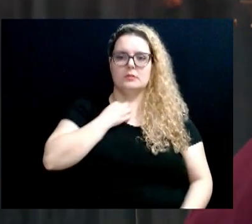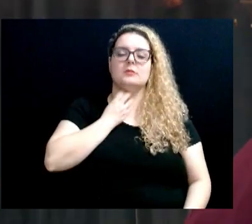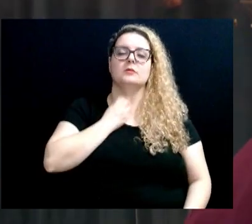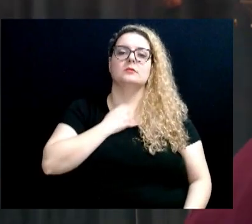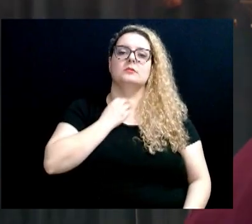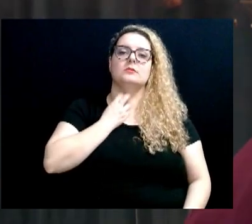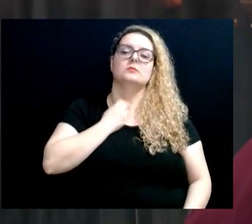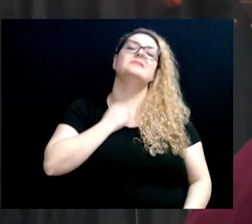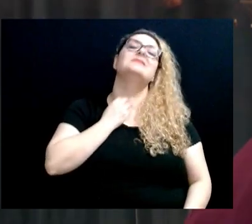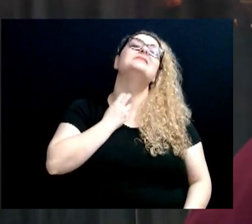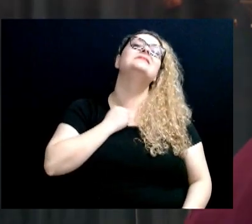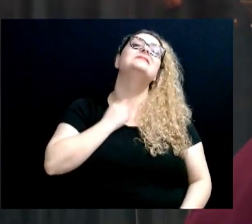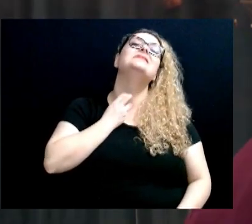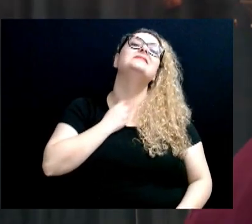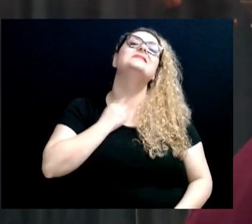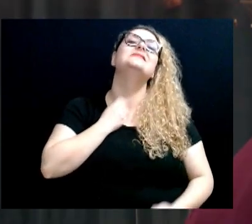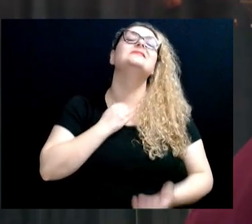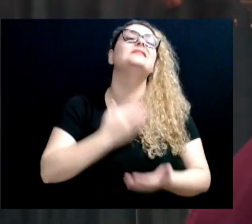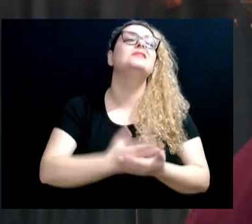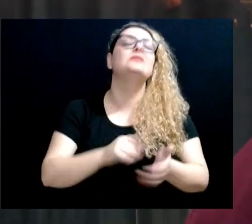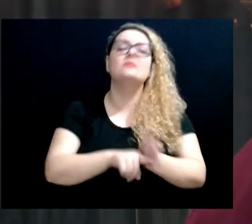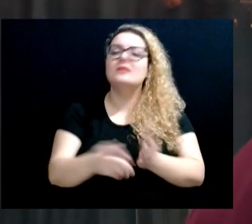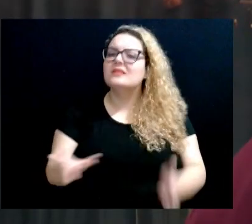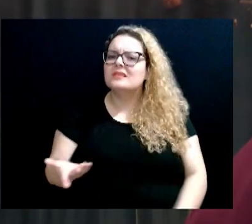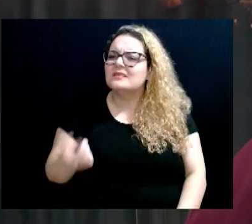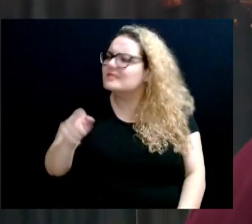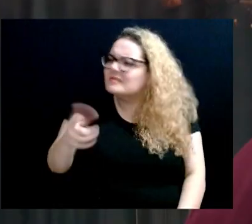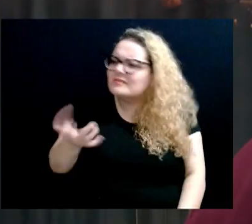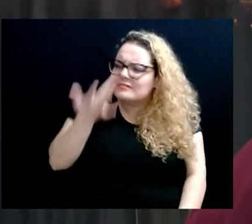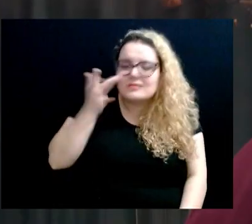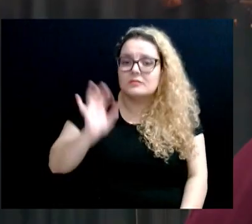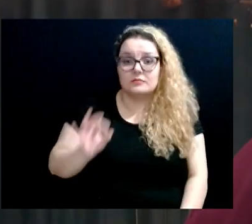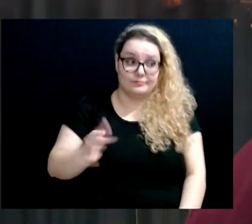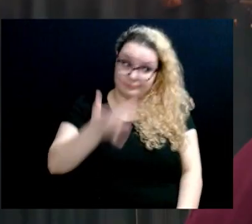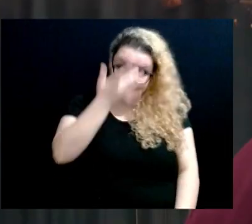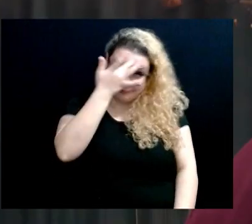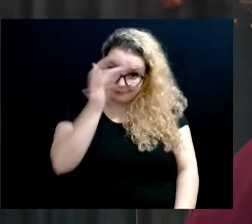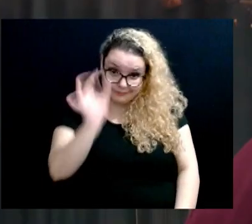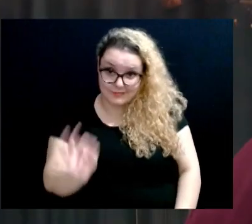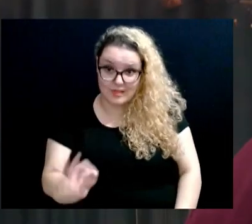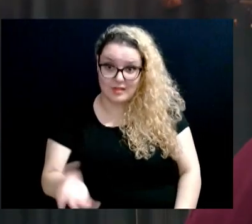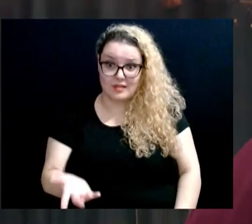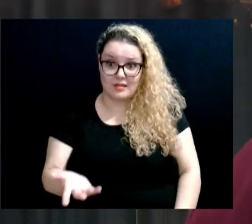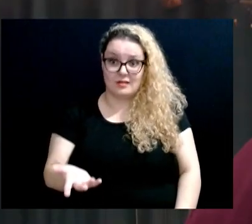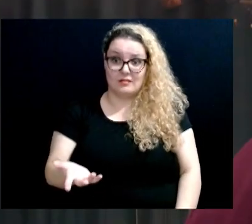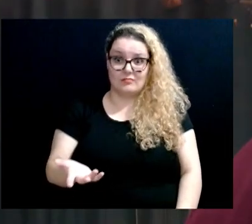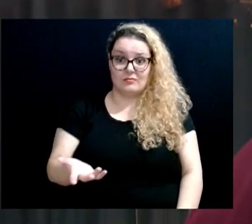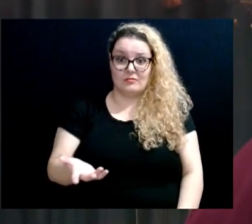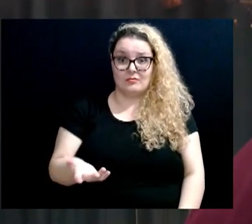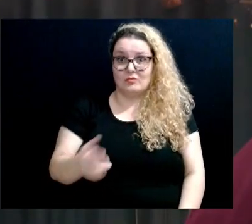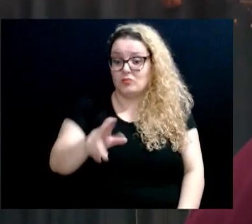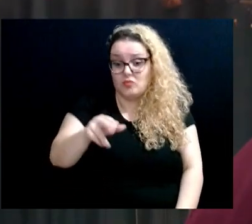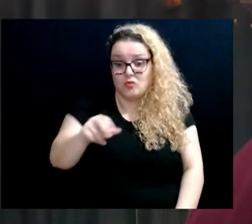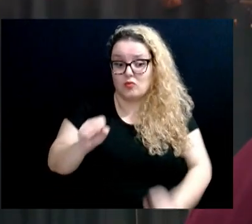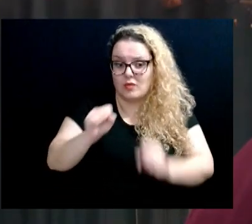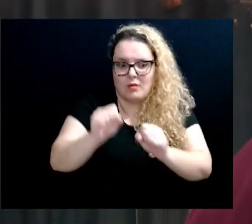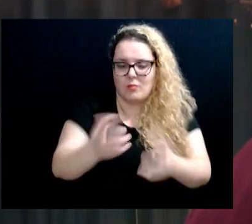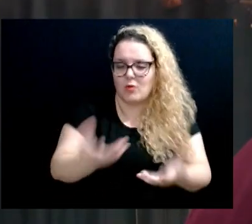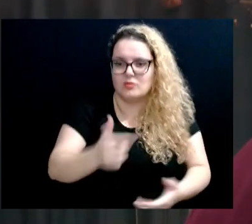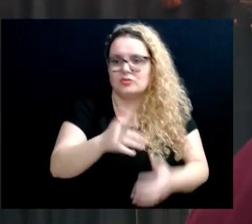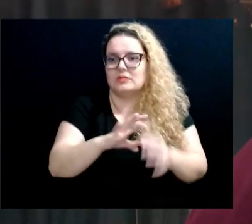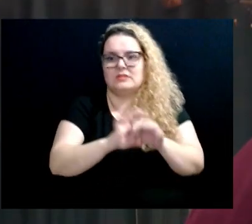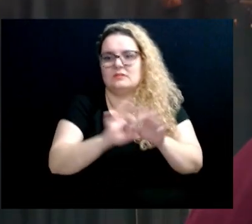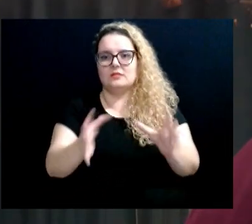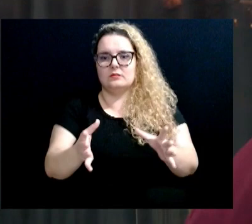nossa, mas essa pessoa não sabe, né? Não sabe, nunca pôde saber o que queria, né? Então ele se torna aquela criança